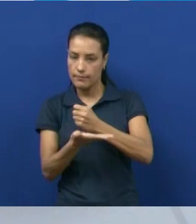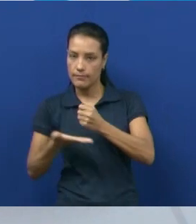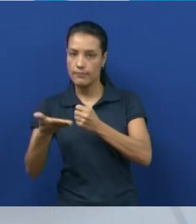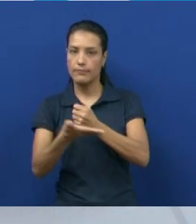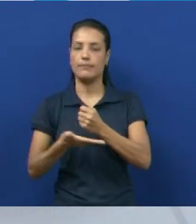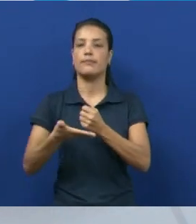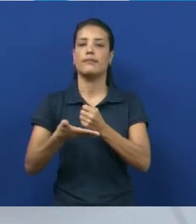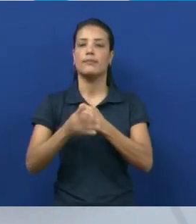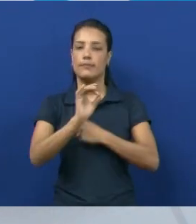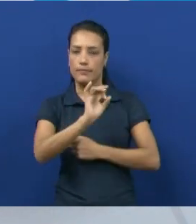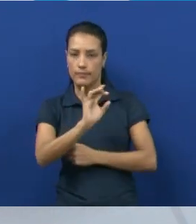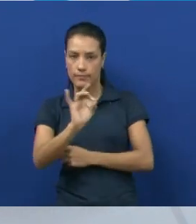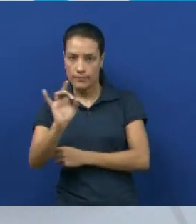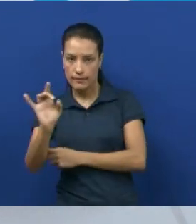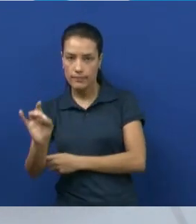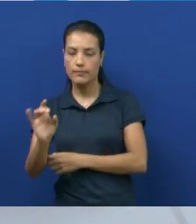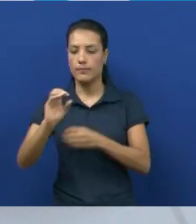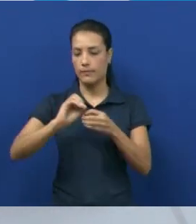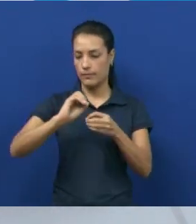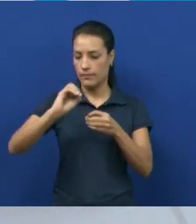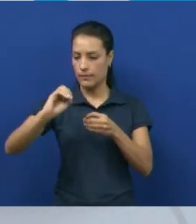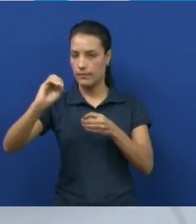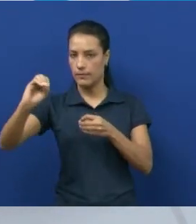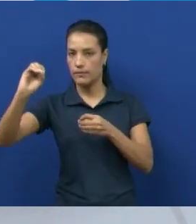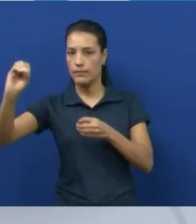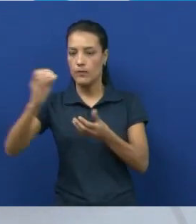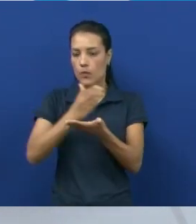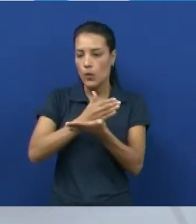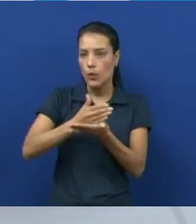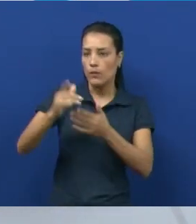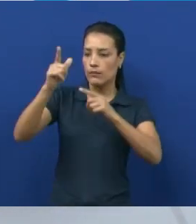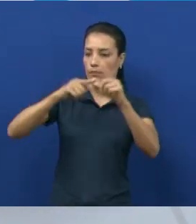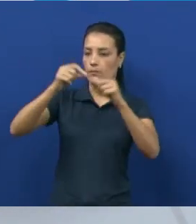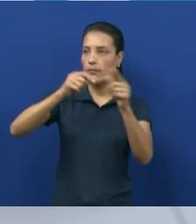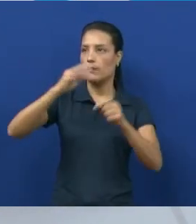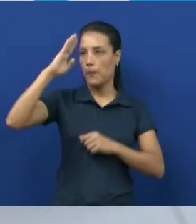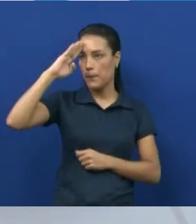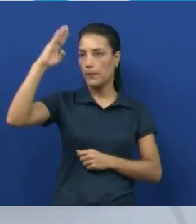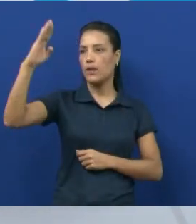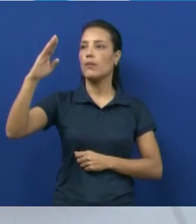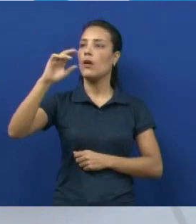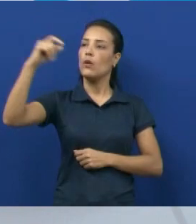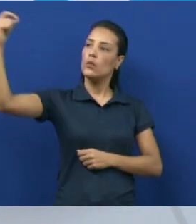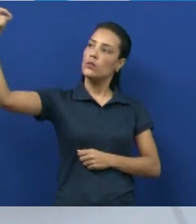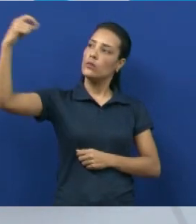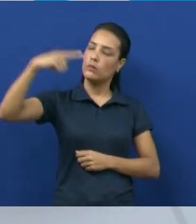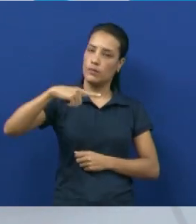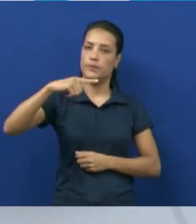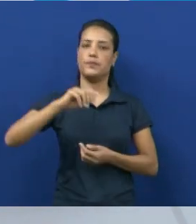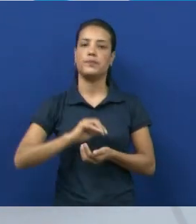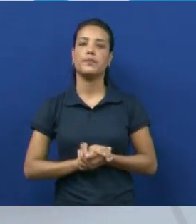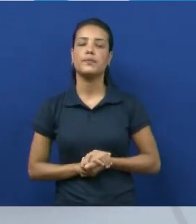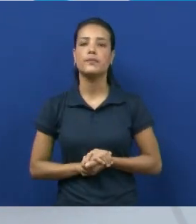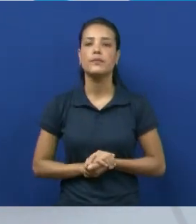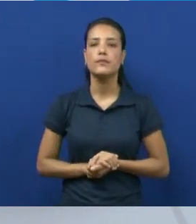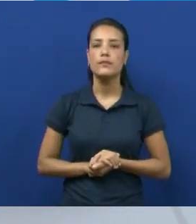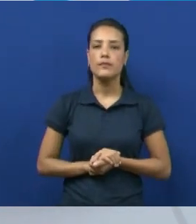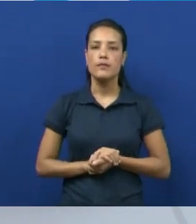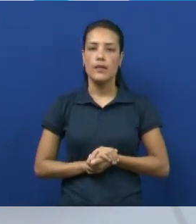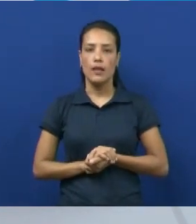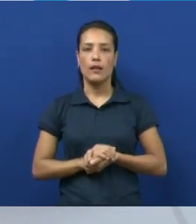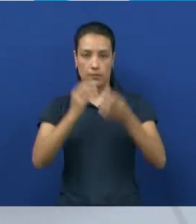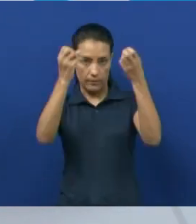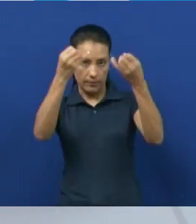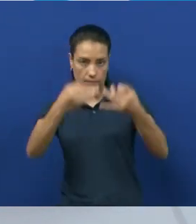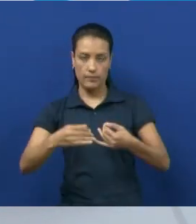dos componentes do Sistema Solar, a começar pela estrela principal, que é o Sol. Quando a gente fala do Sol, a